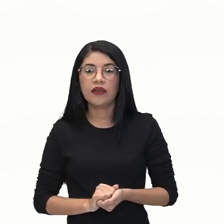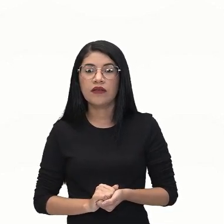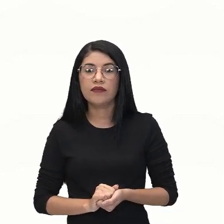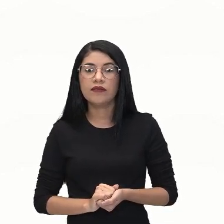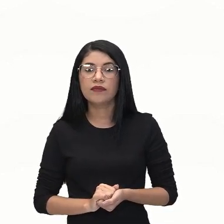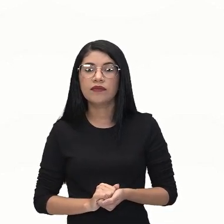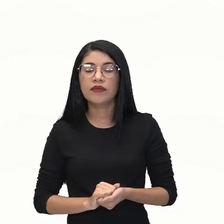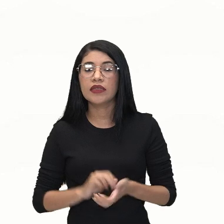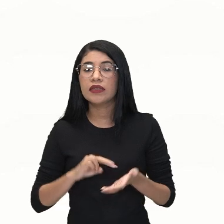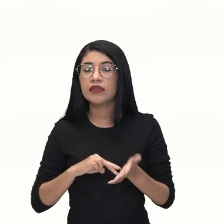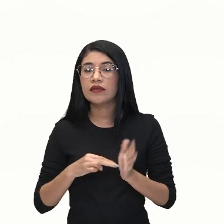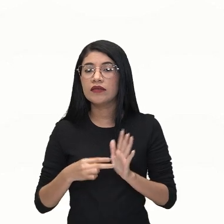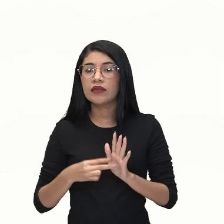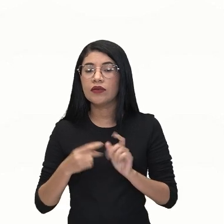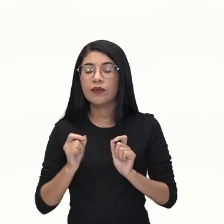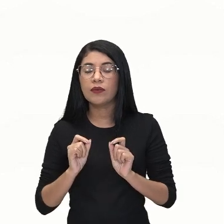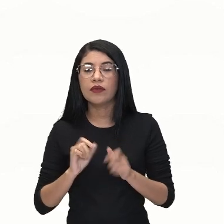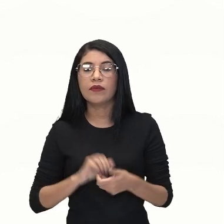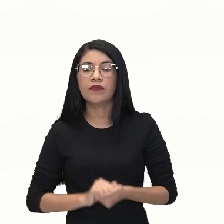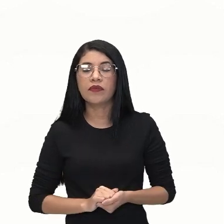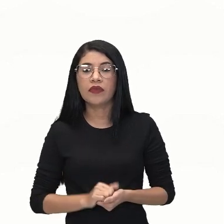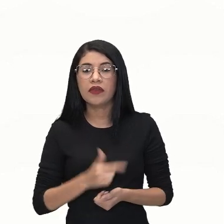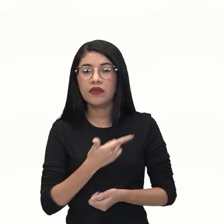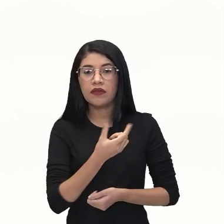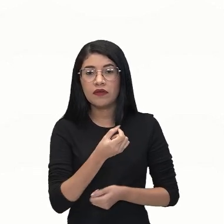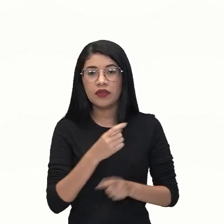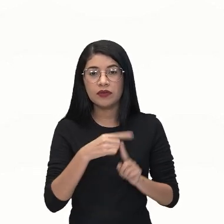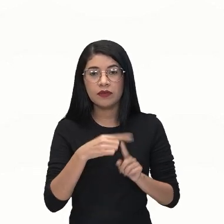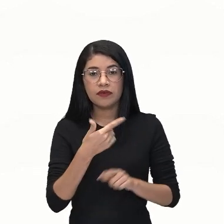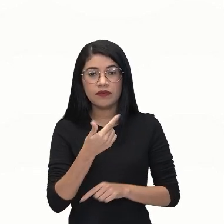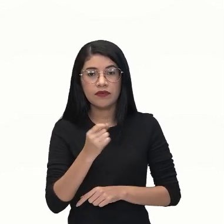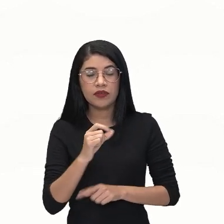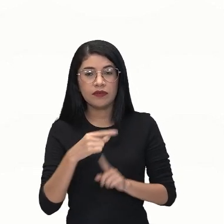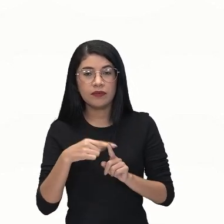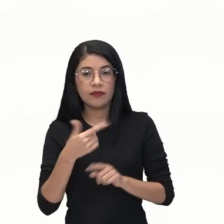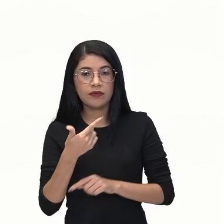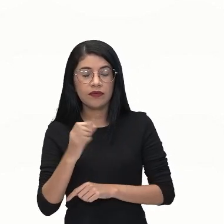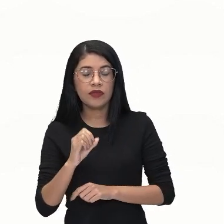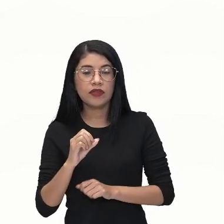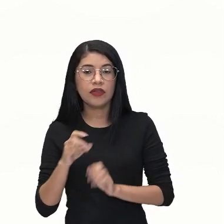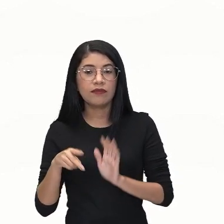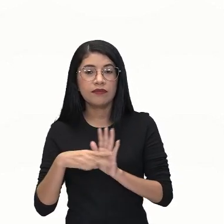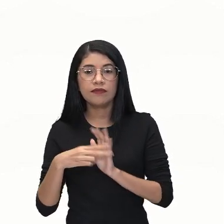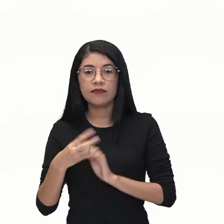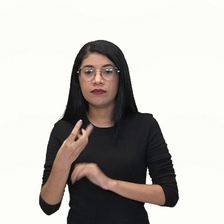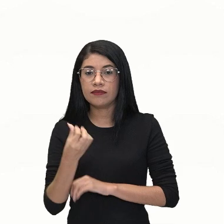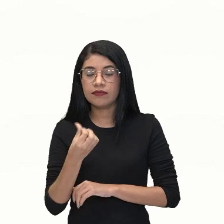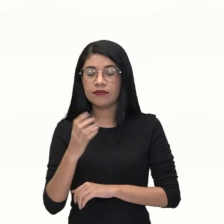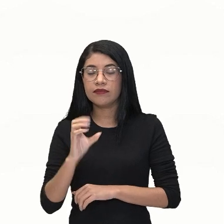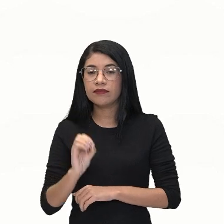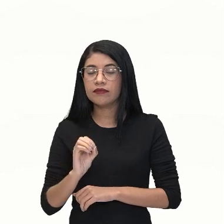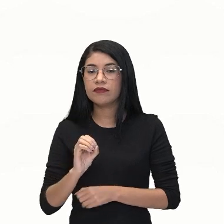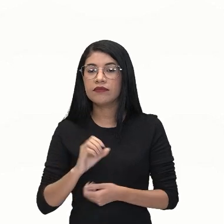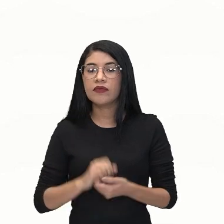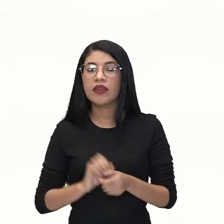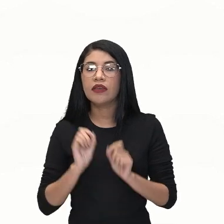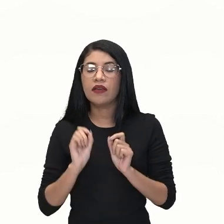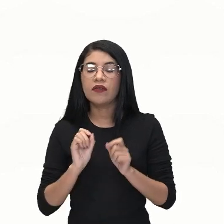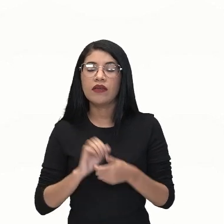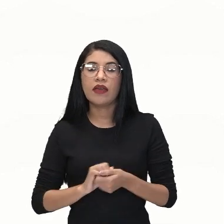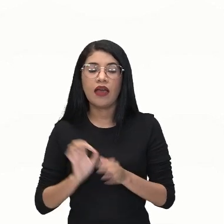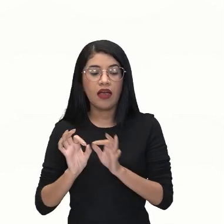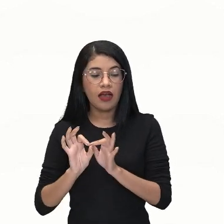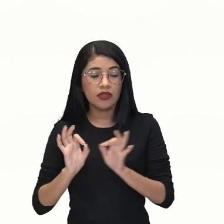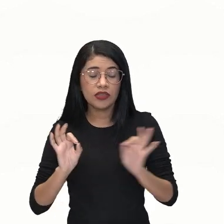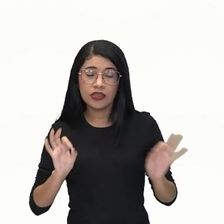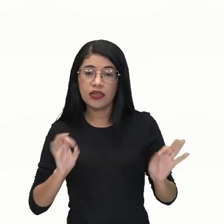ó, 20 mais 20 mais 20, que é igual a 60, tá bom? Que é justamente a distância